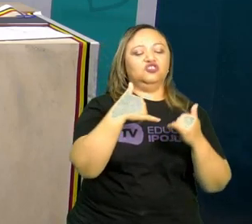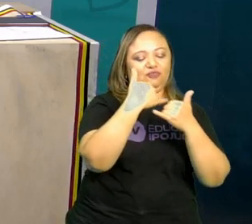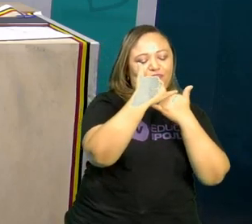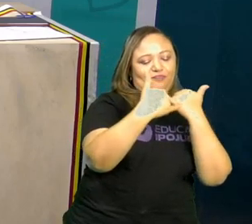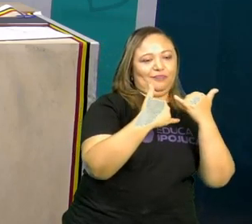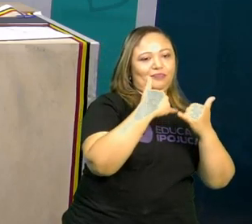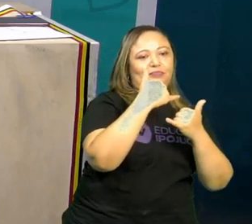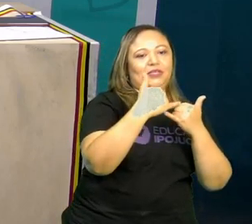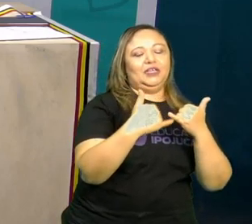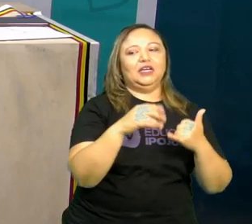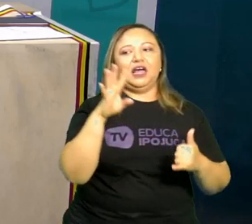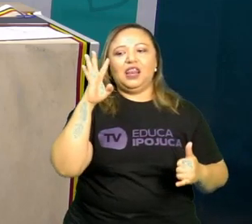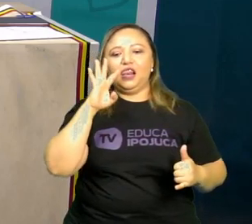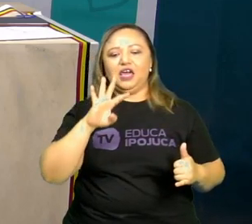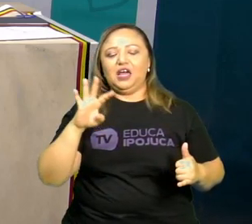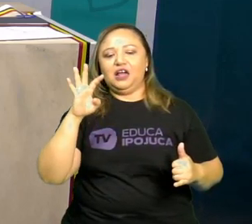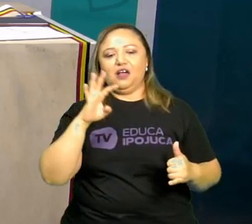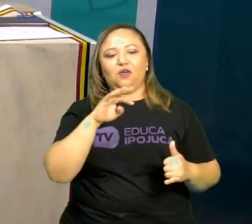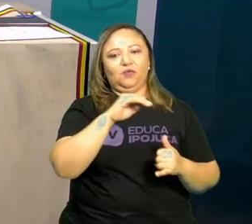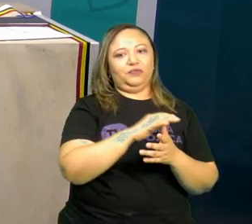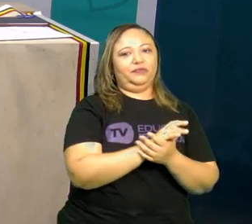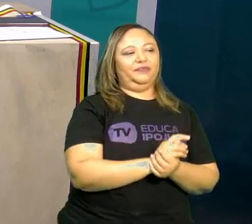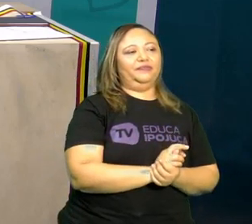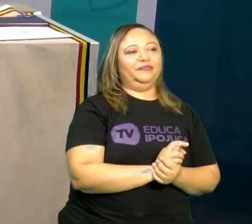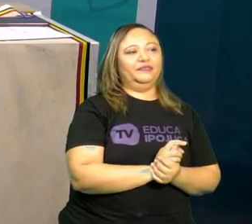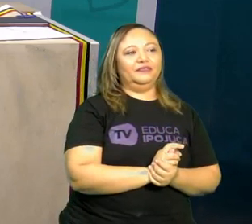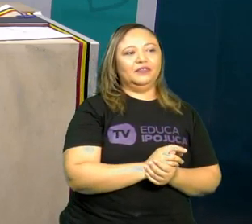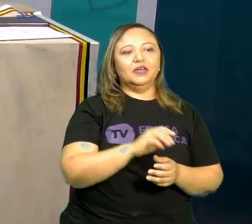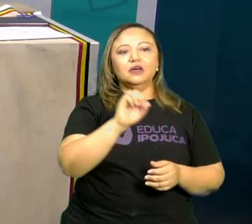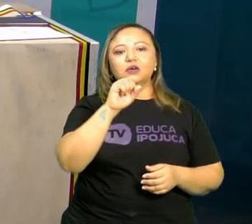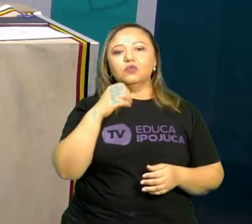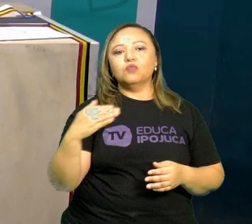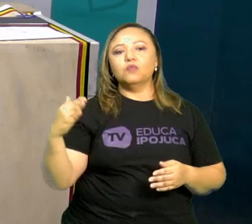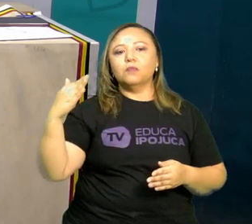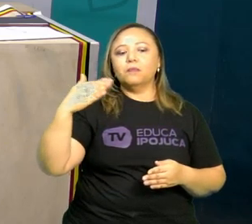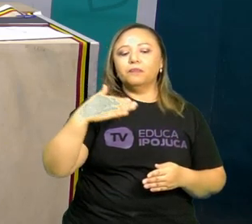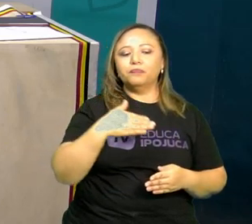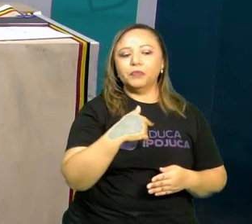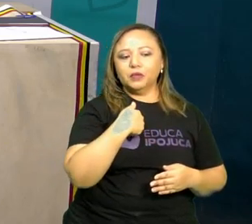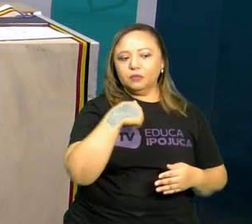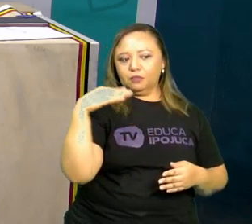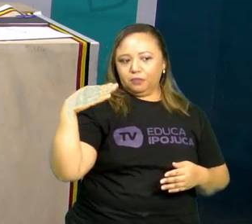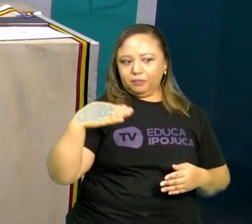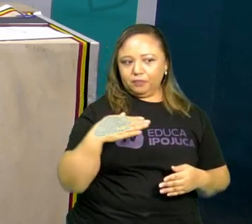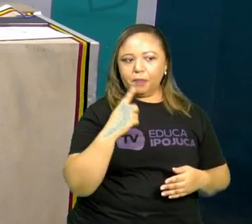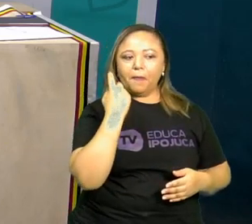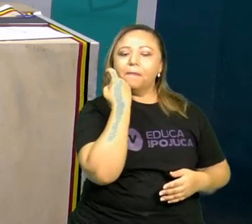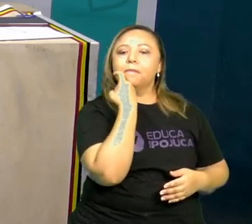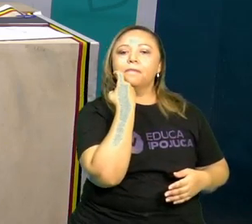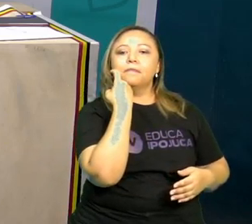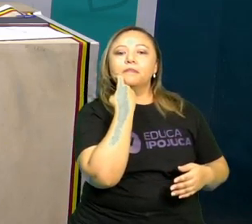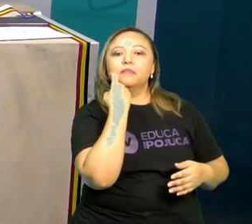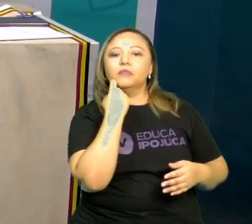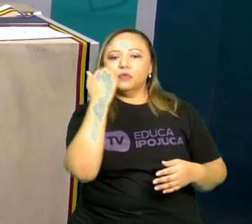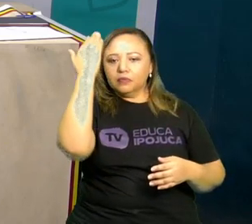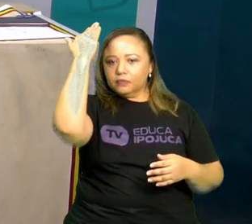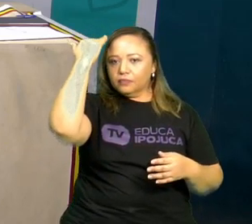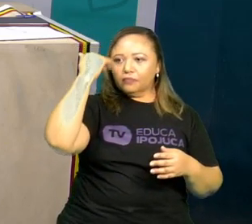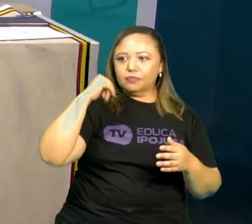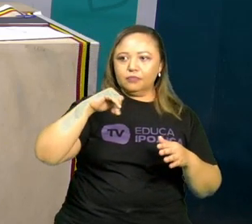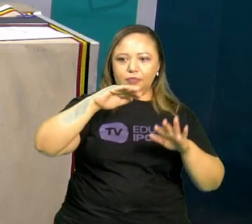brincadeira bem legal o seu povo fosse um peixinho e soubesse